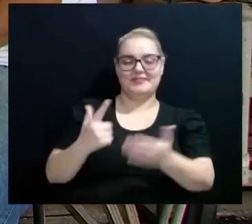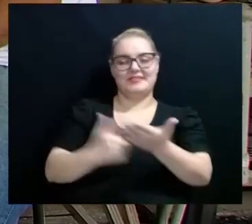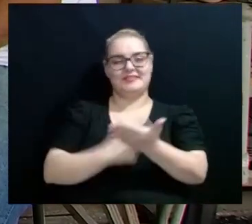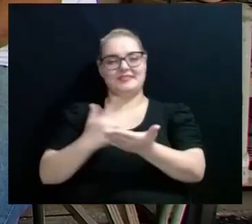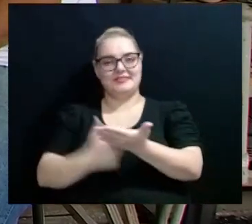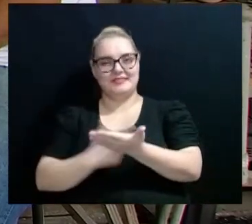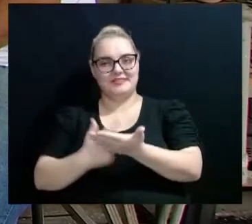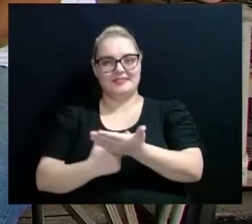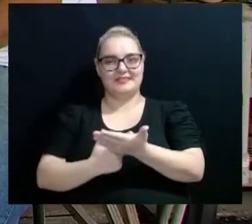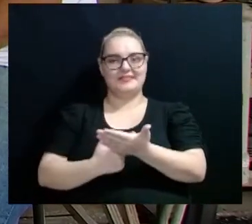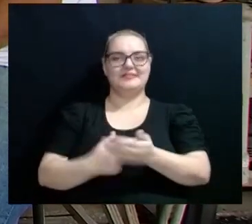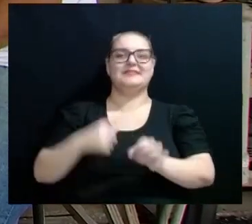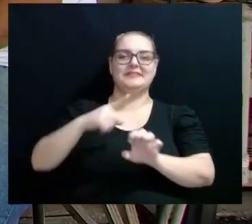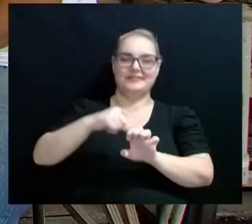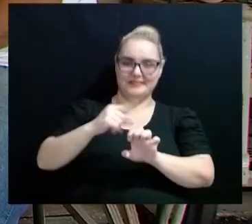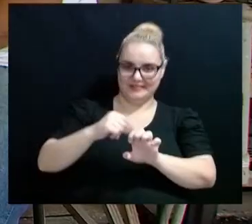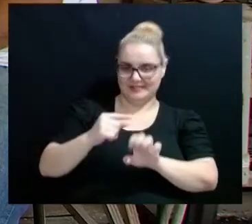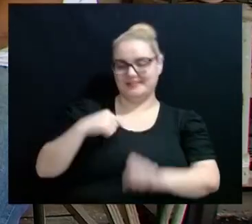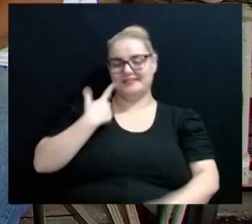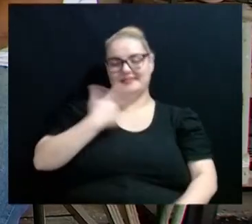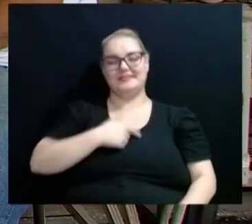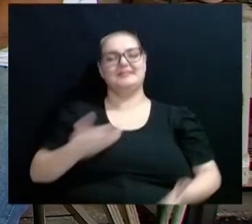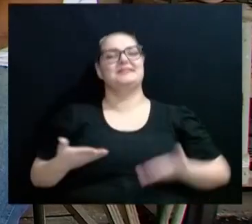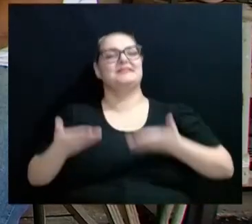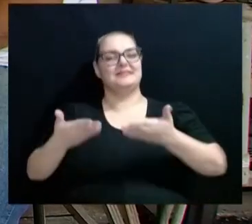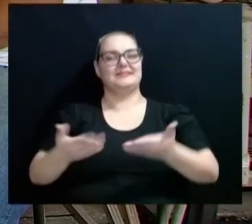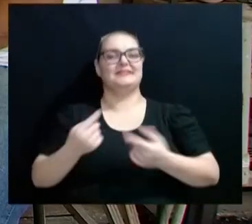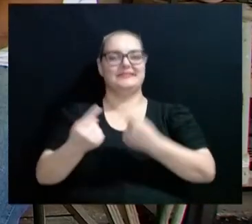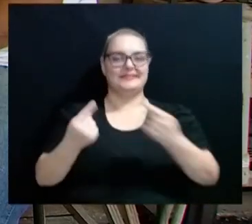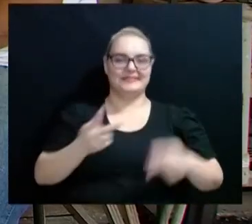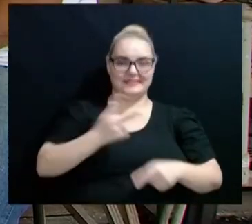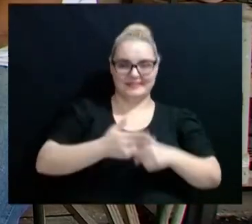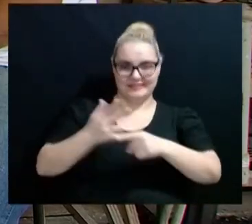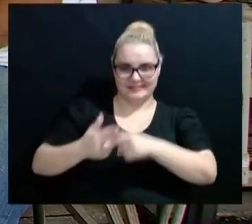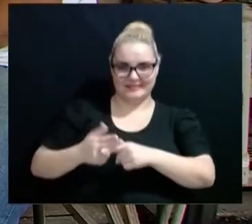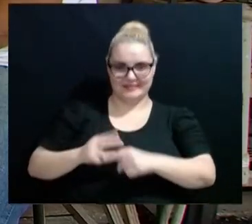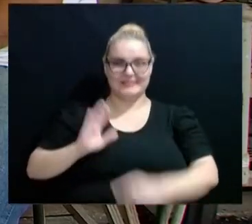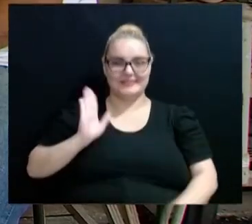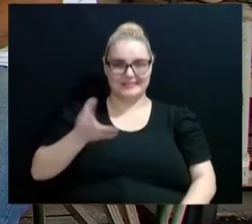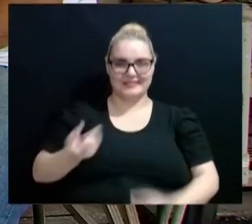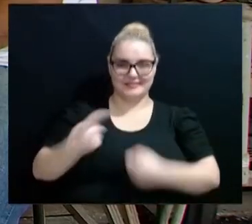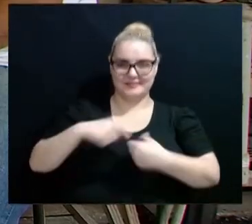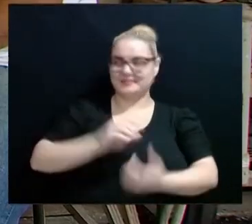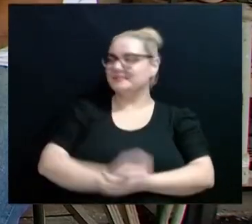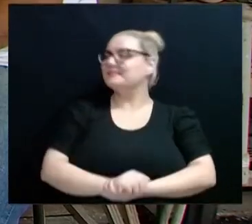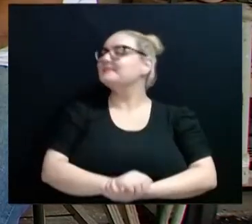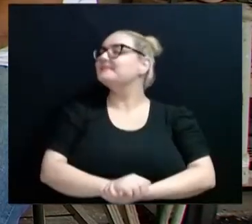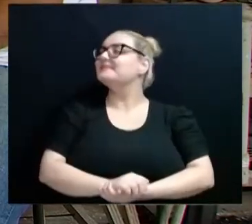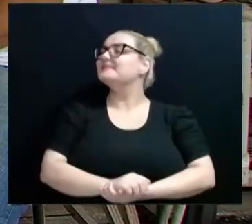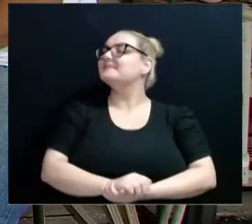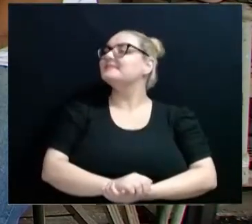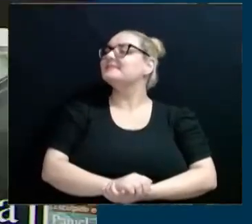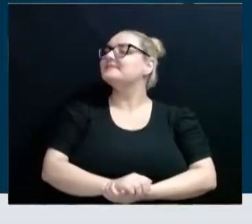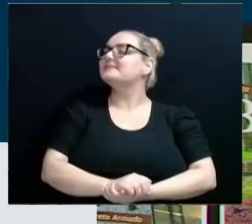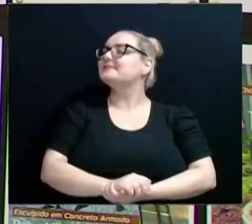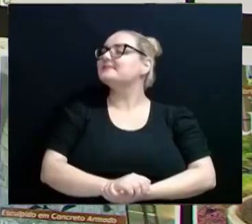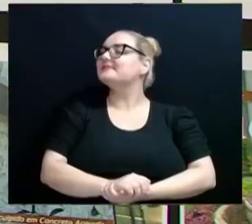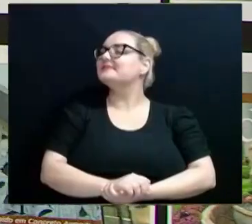com as dicas de livros sobre empreendedorismo que a gente traz aqui em cada episódio. Até daqui a pouco.